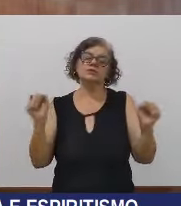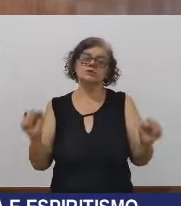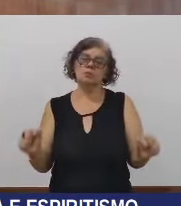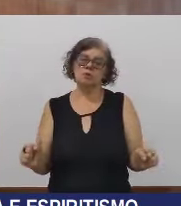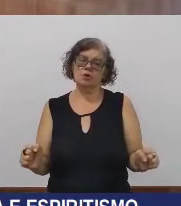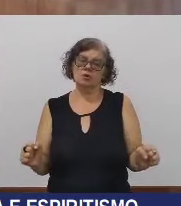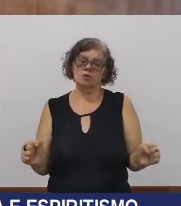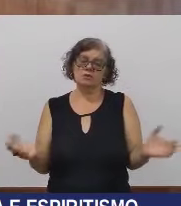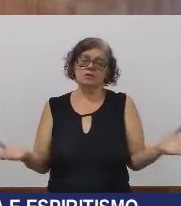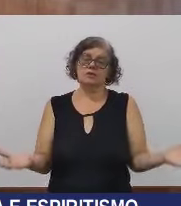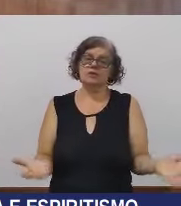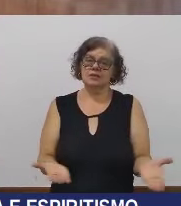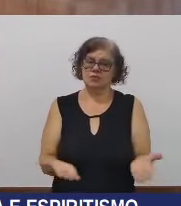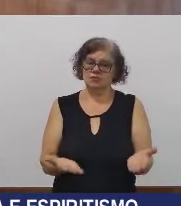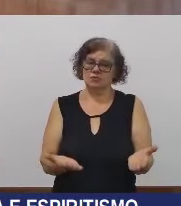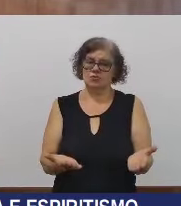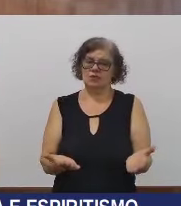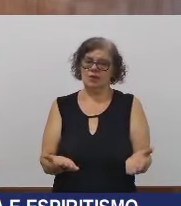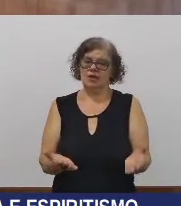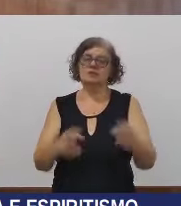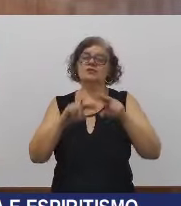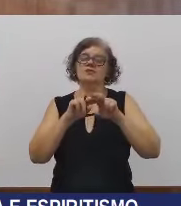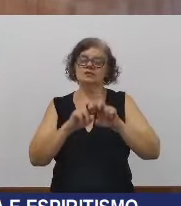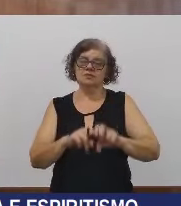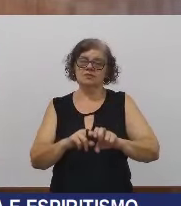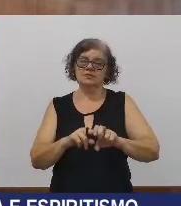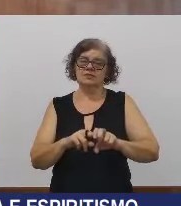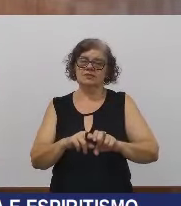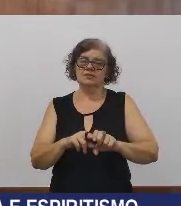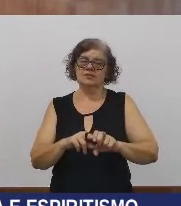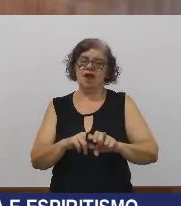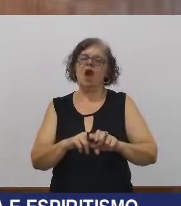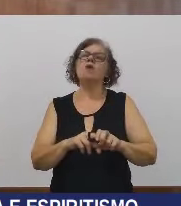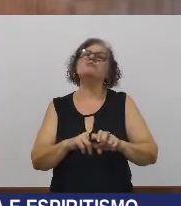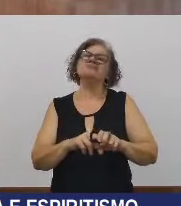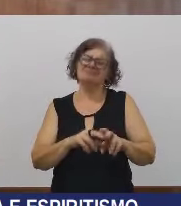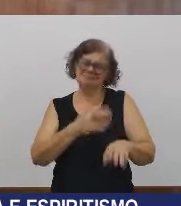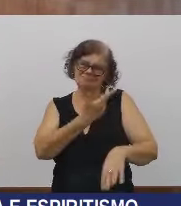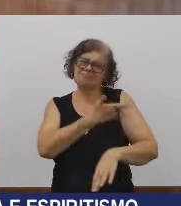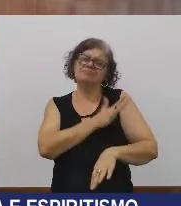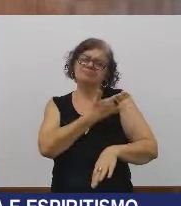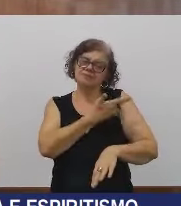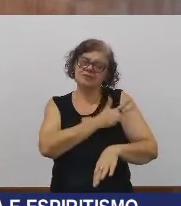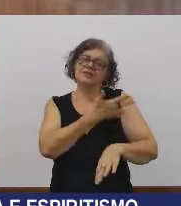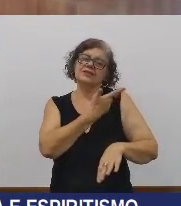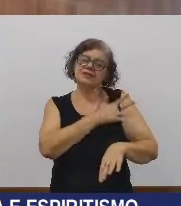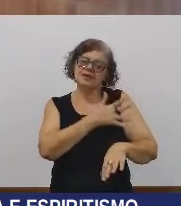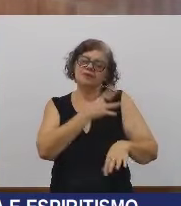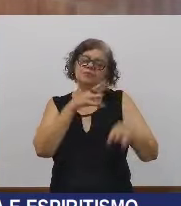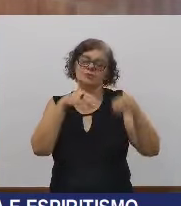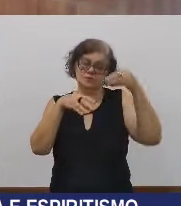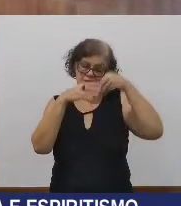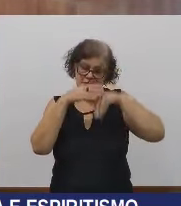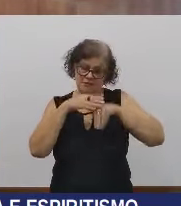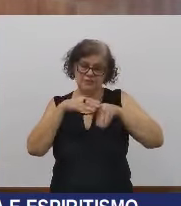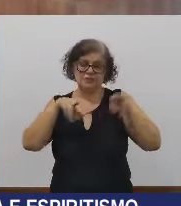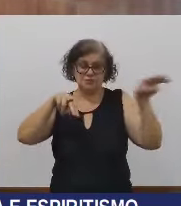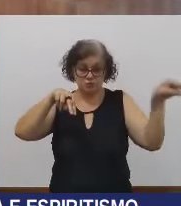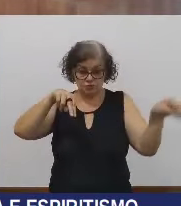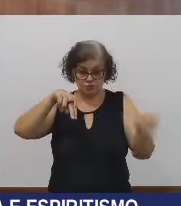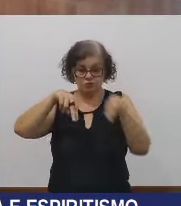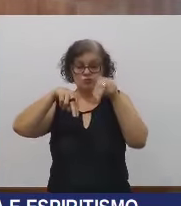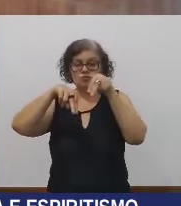Que possamos, nesse momento que estamos sentadinhos aqui, fazer o exercício de sentir os nossos